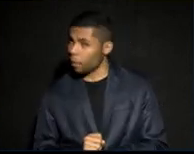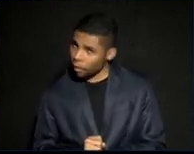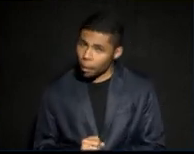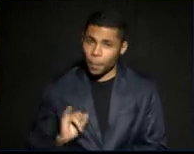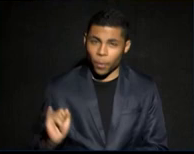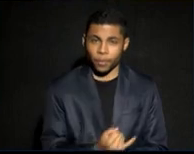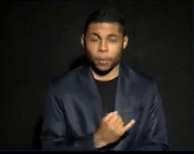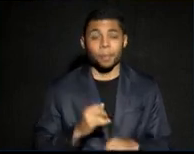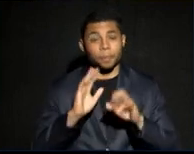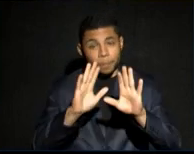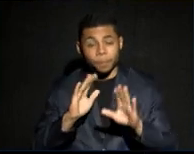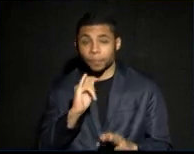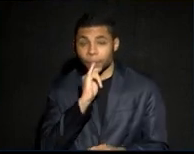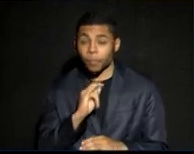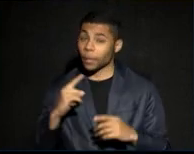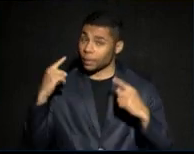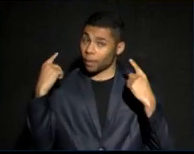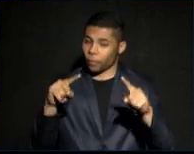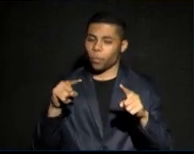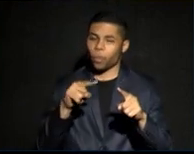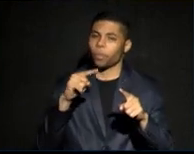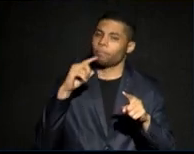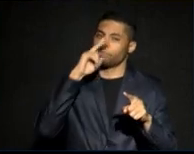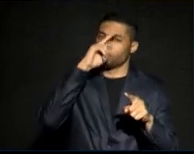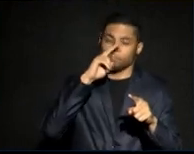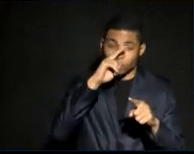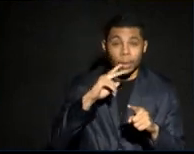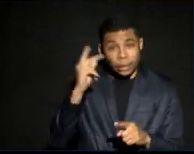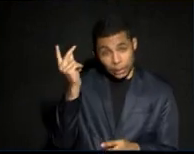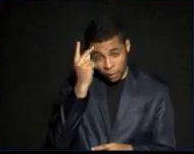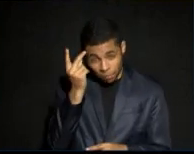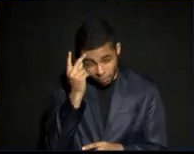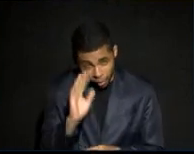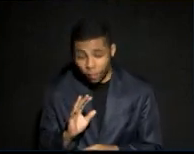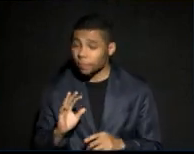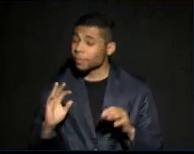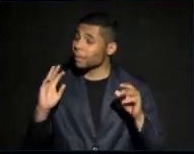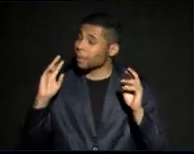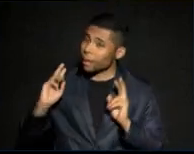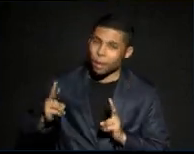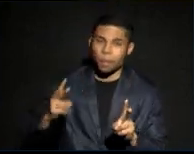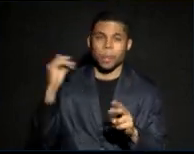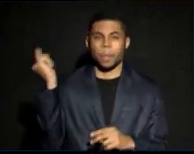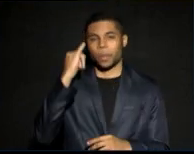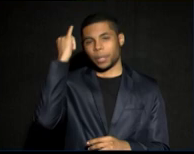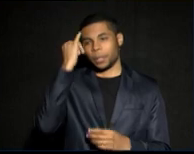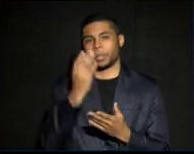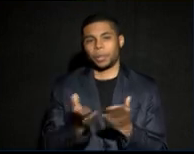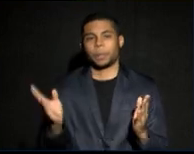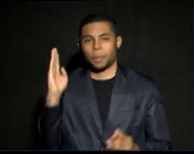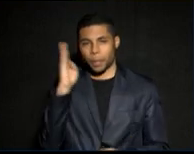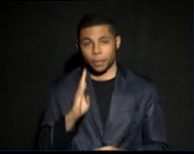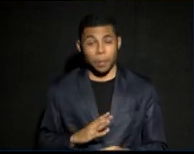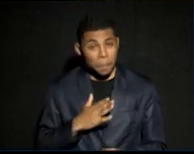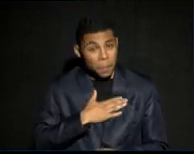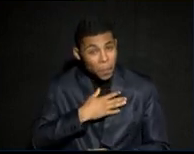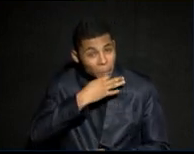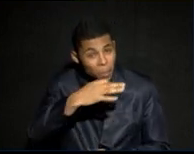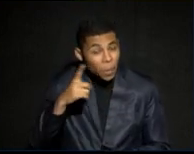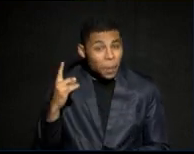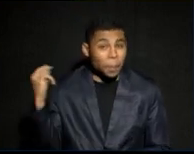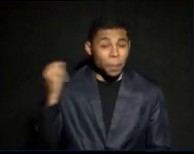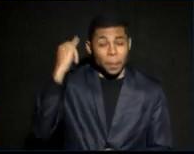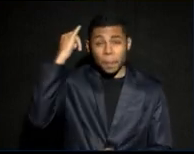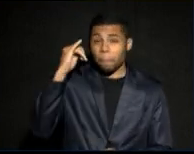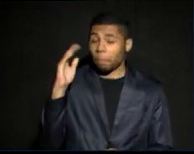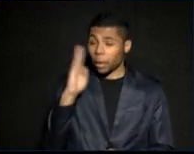aproveitar mas os desafios serão grandes e São Paulo Silas sempre foi importante para o Brasil na minha opinião ele será